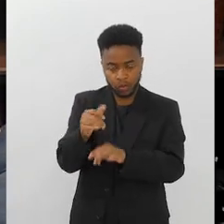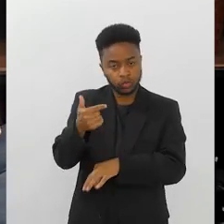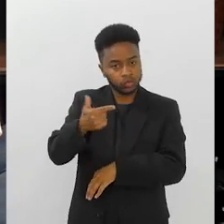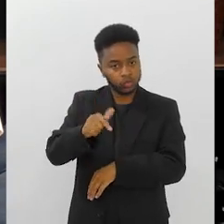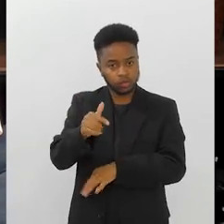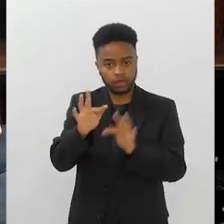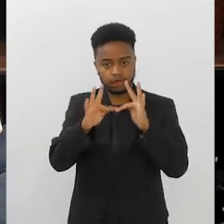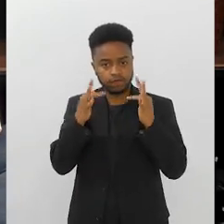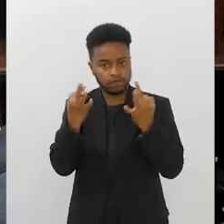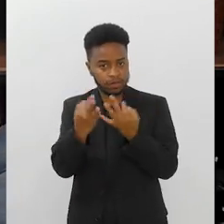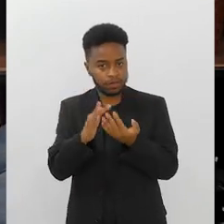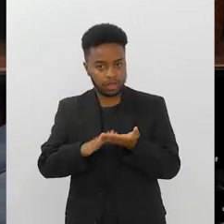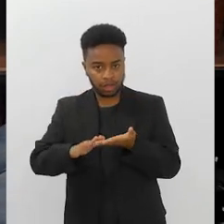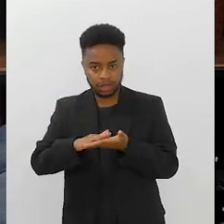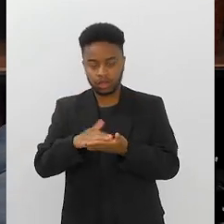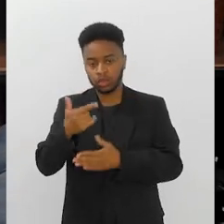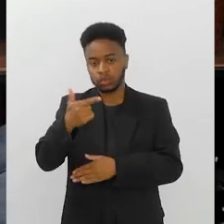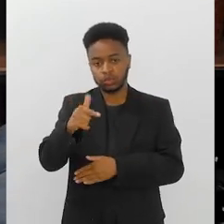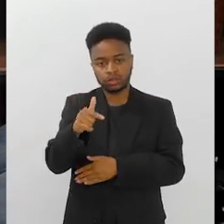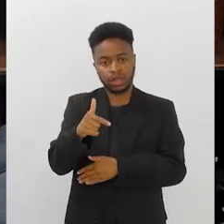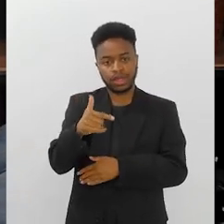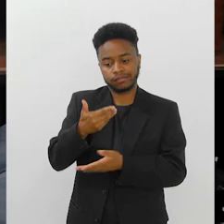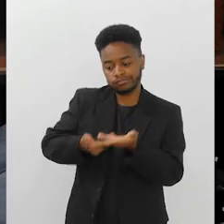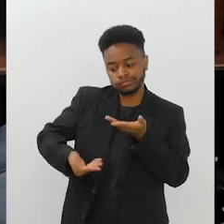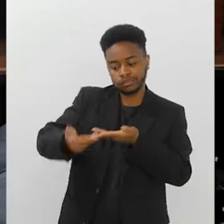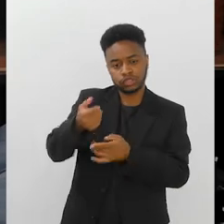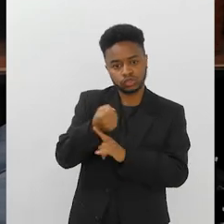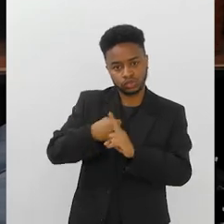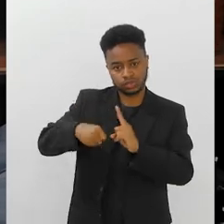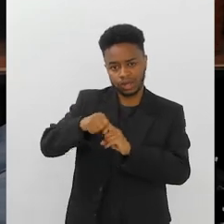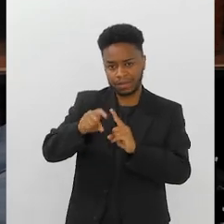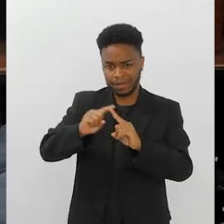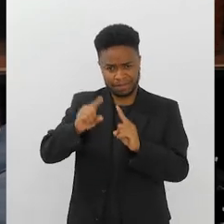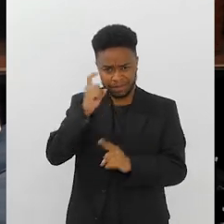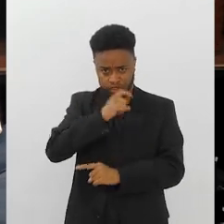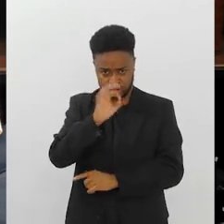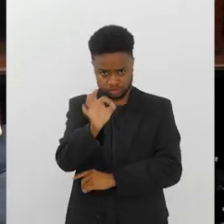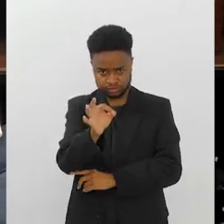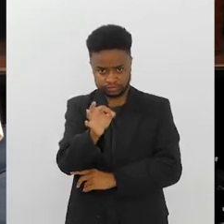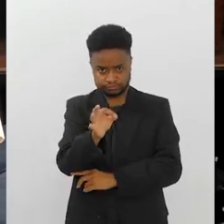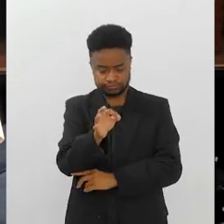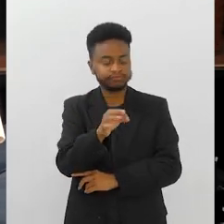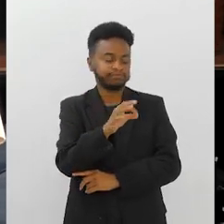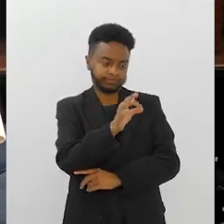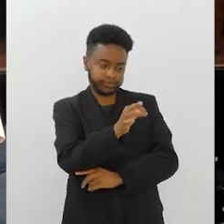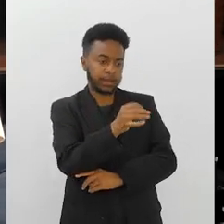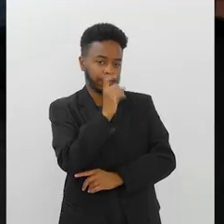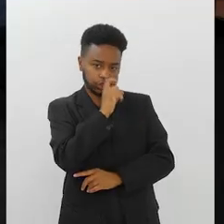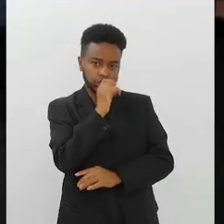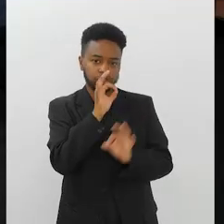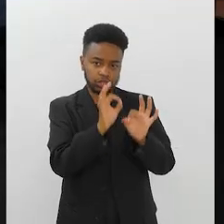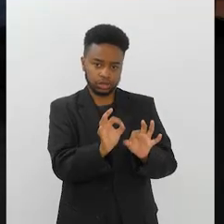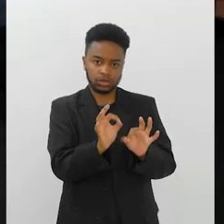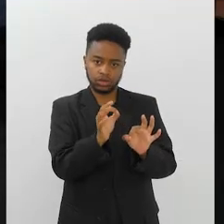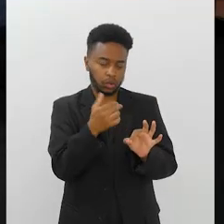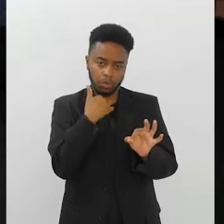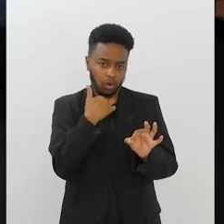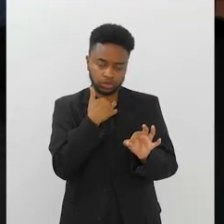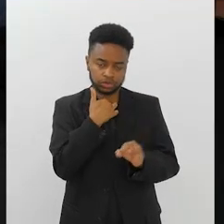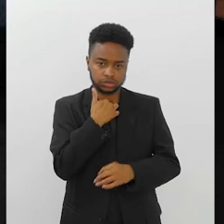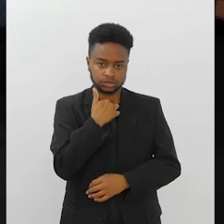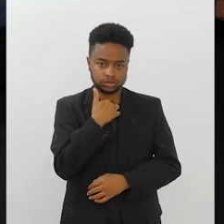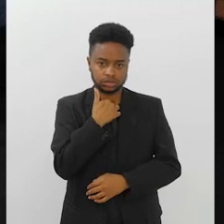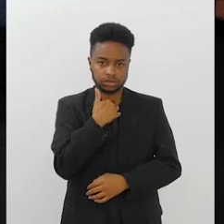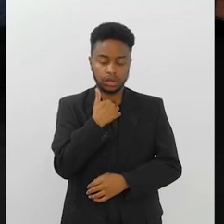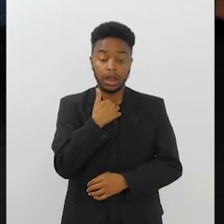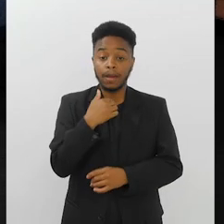profissional ela ela não tem uma vida familiar ela não tem uma vida social então isso não existe não de forma nenhuma